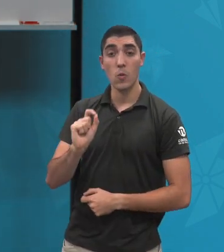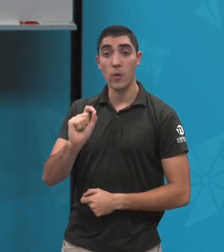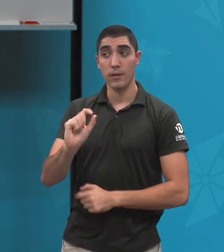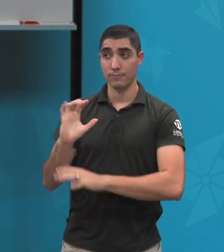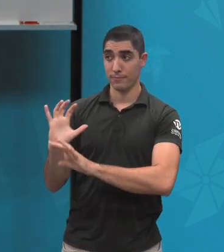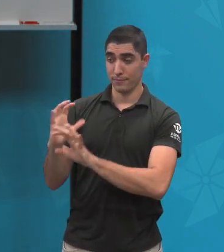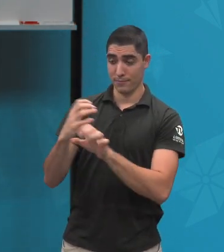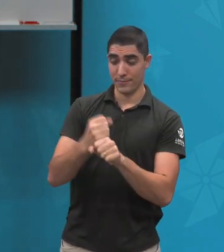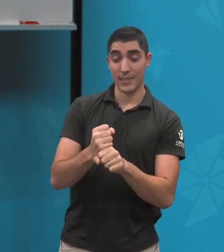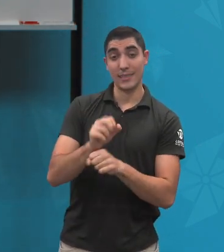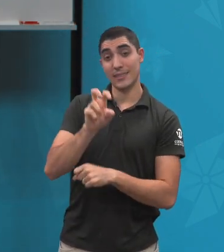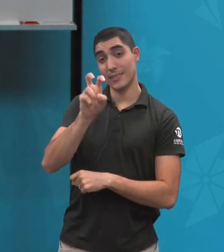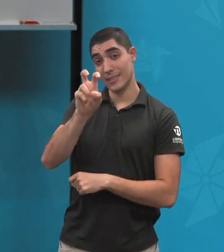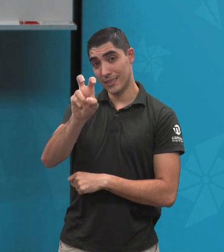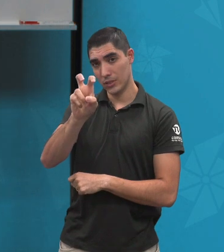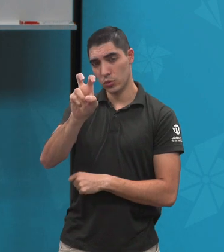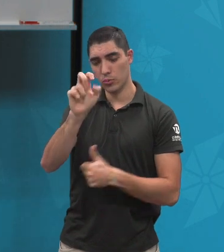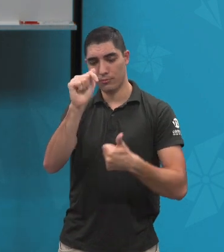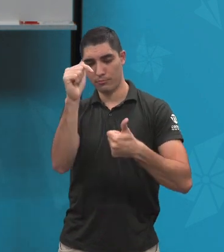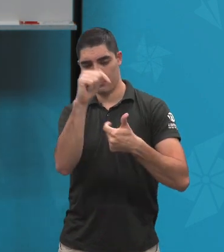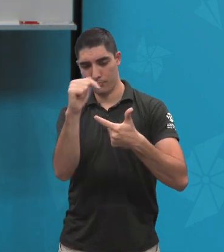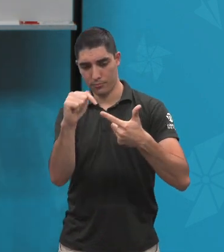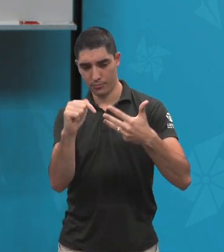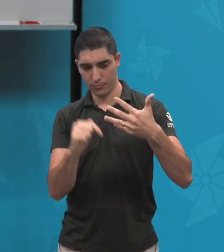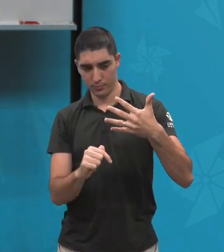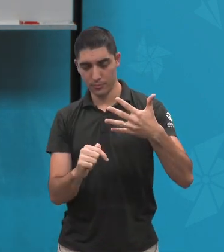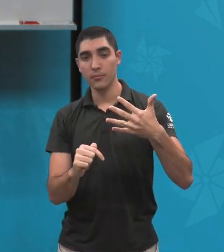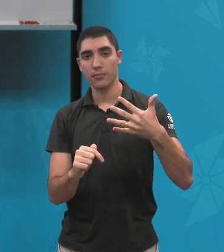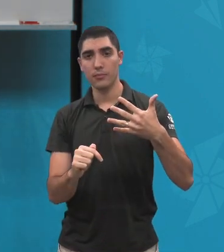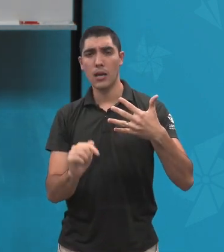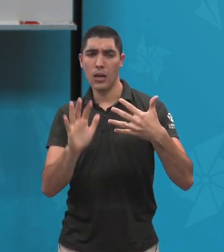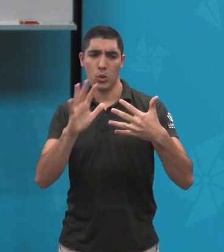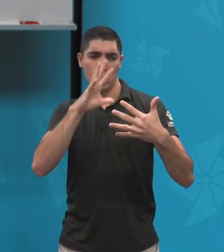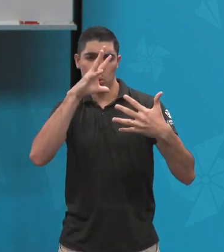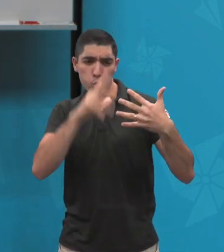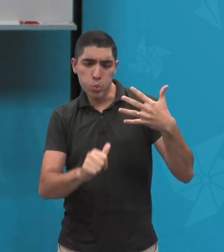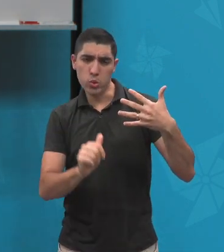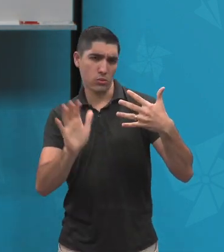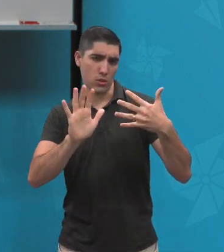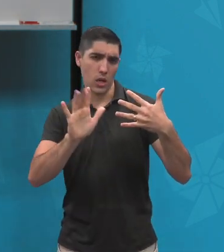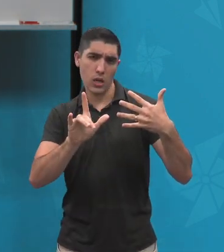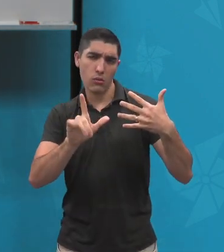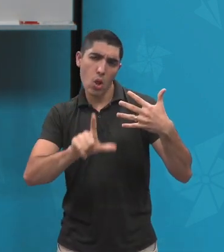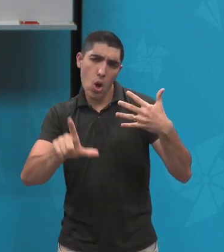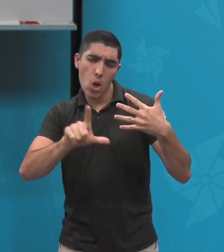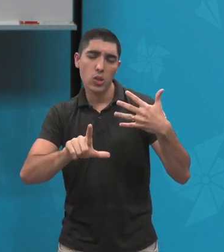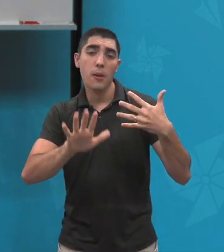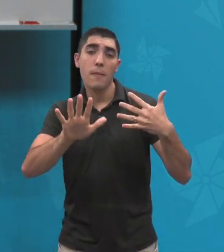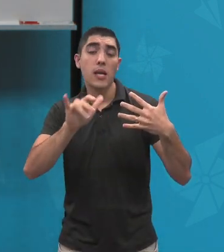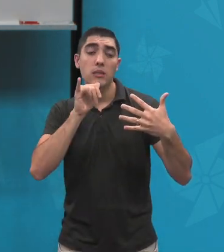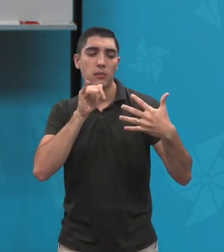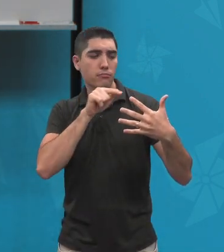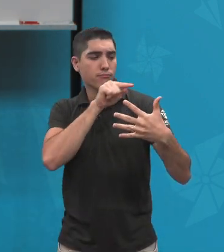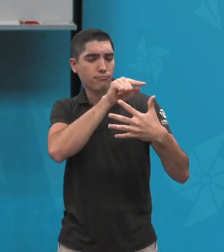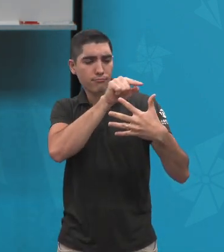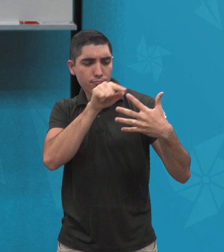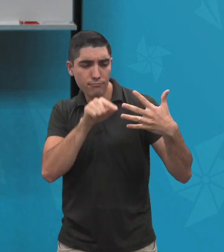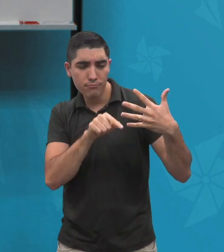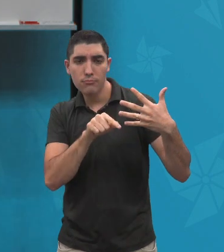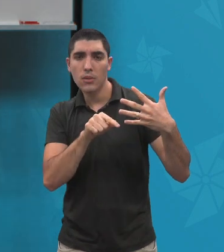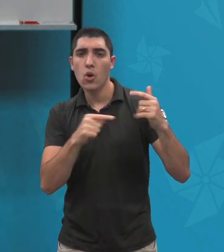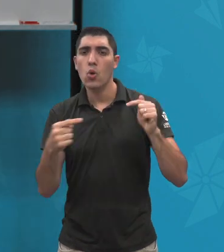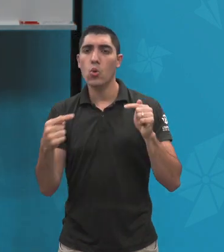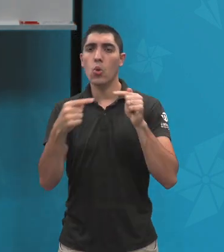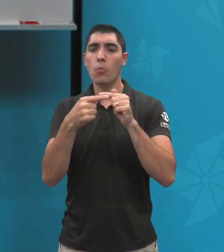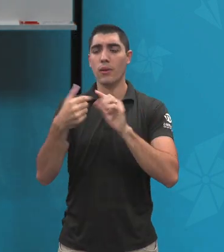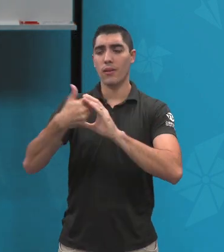de 5 tópicos que constituem, não todas, obviamente, mas algumas